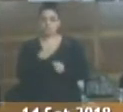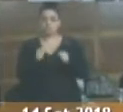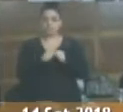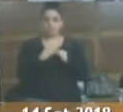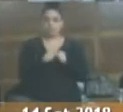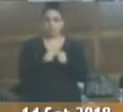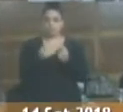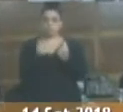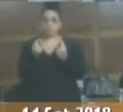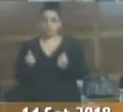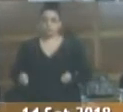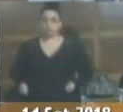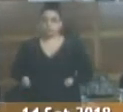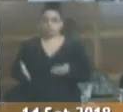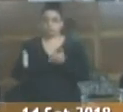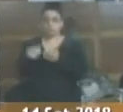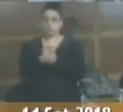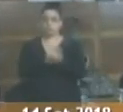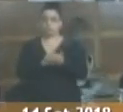gastar dinheiro nenhum.